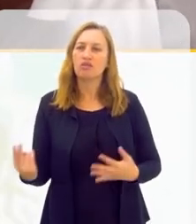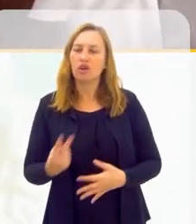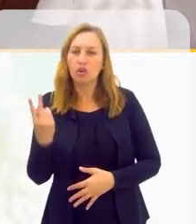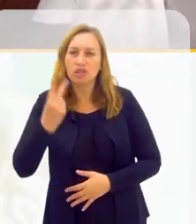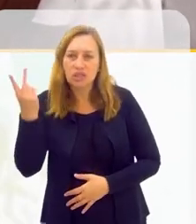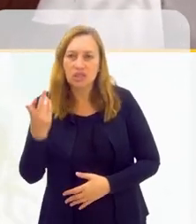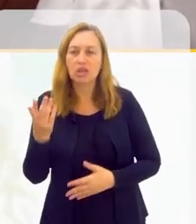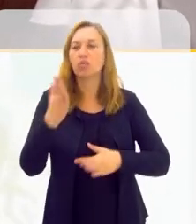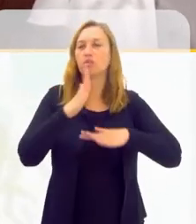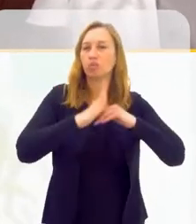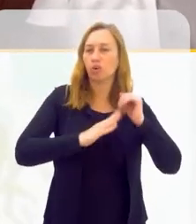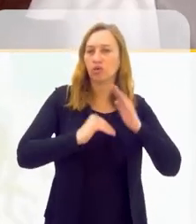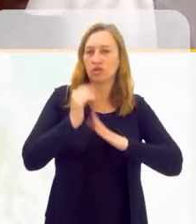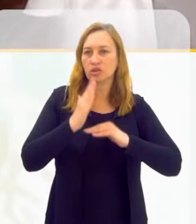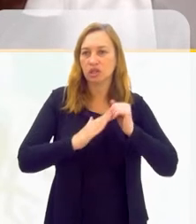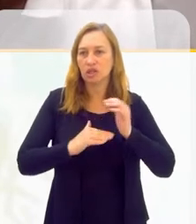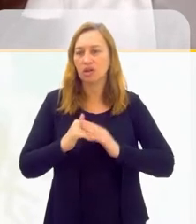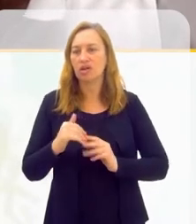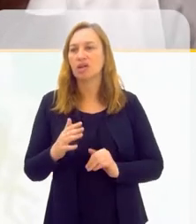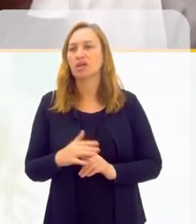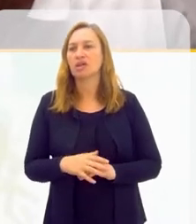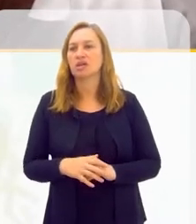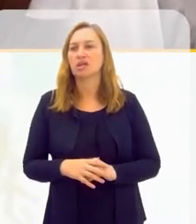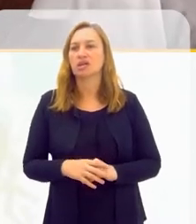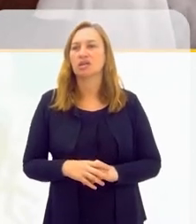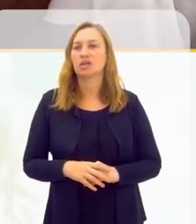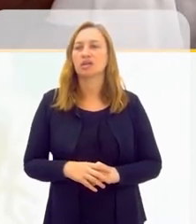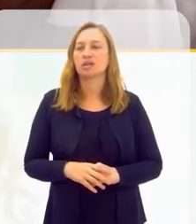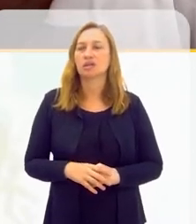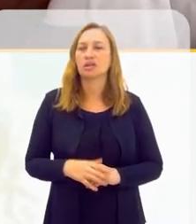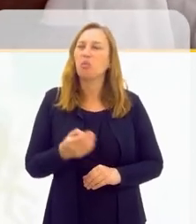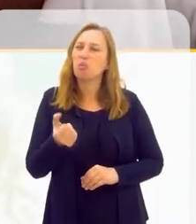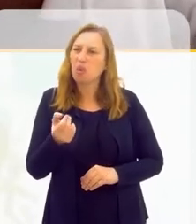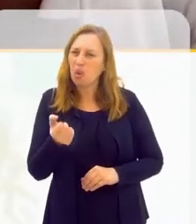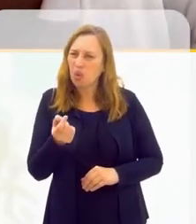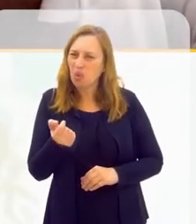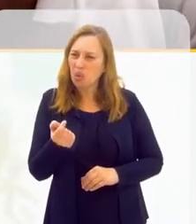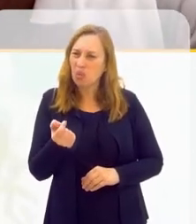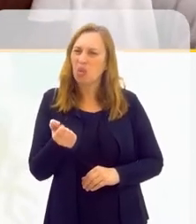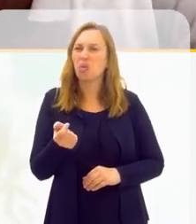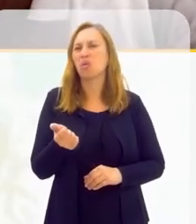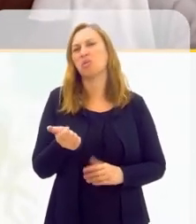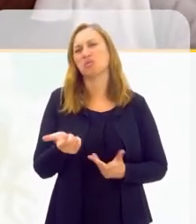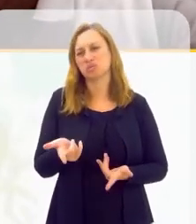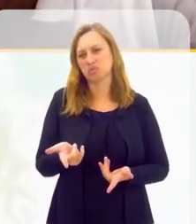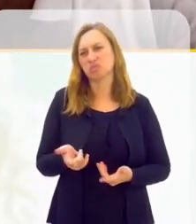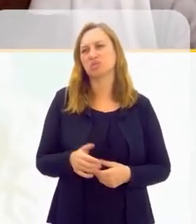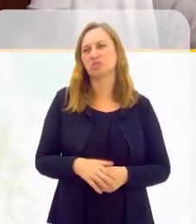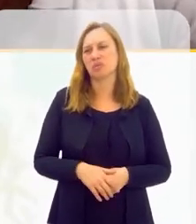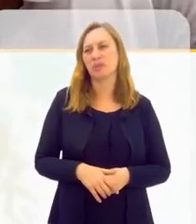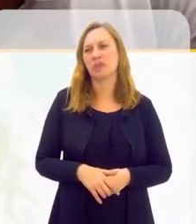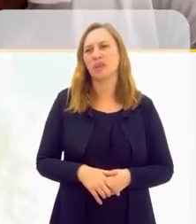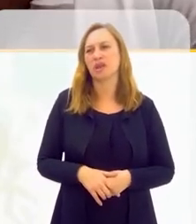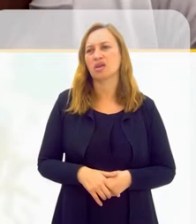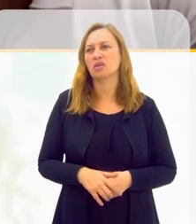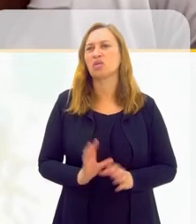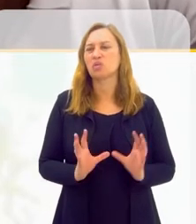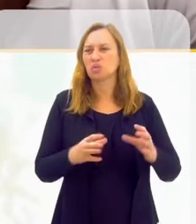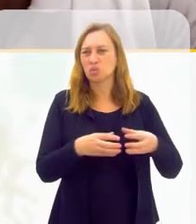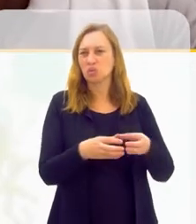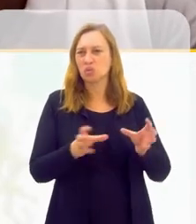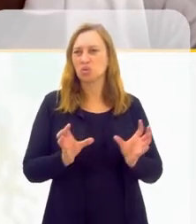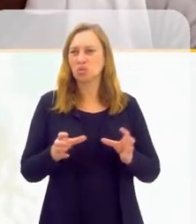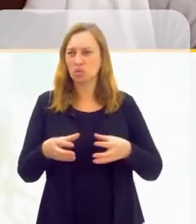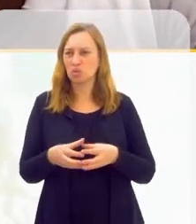A valorização do profissional é algo que ainda é escassa no nosso país e no vosso país, da mesma forma, onde há clubes que